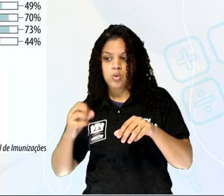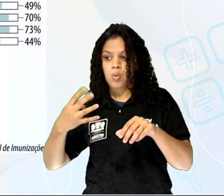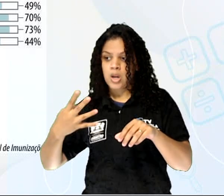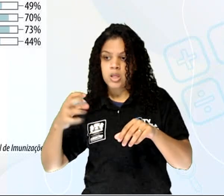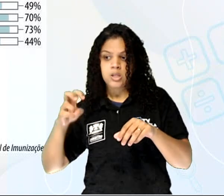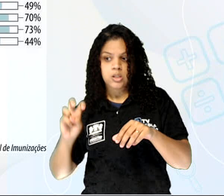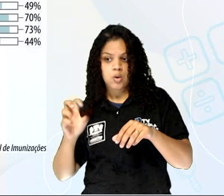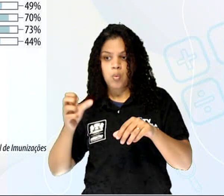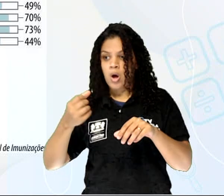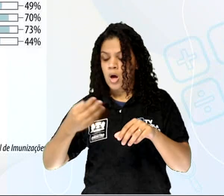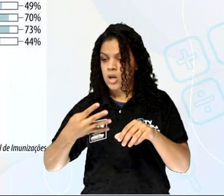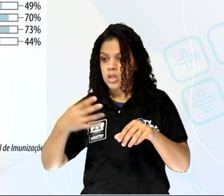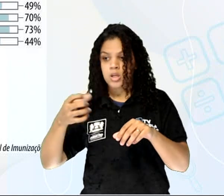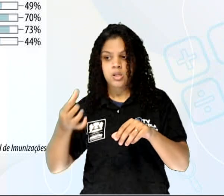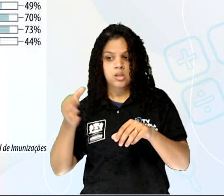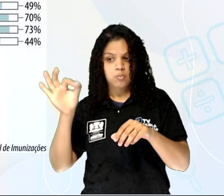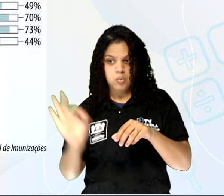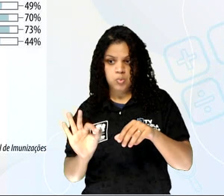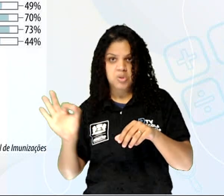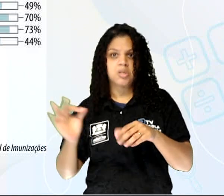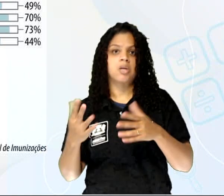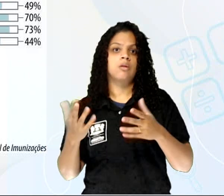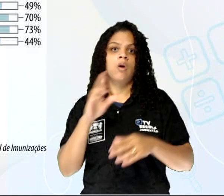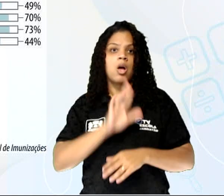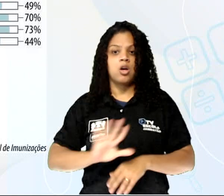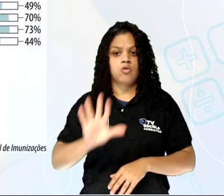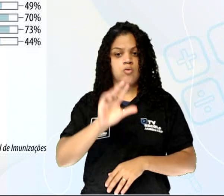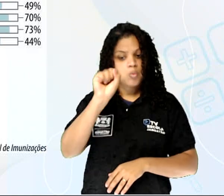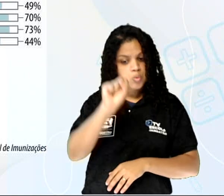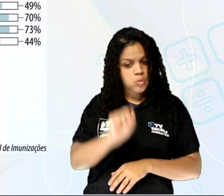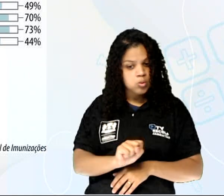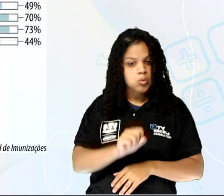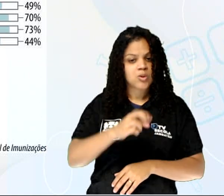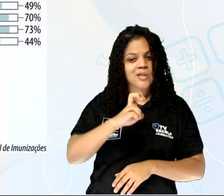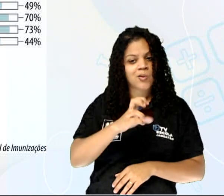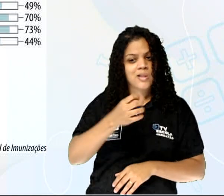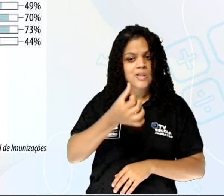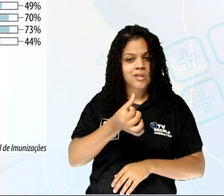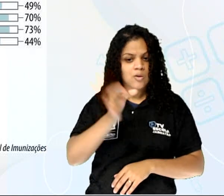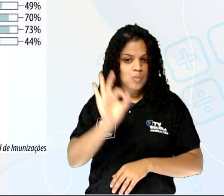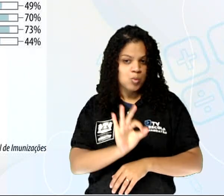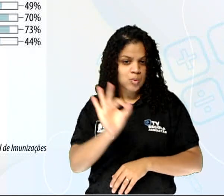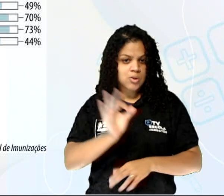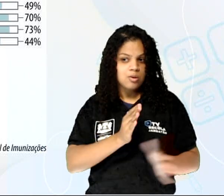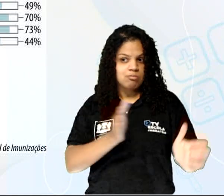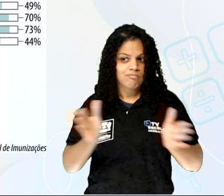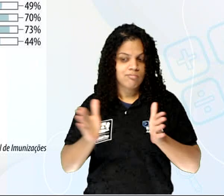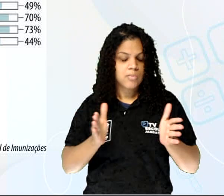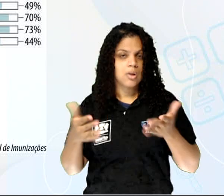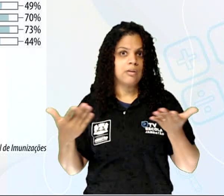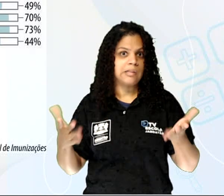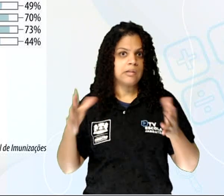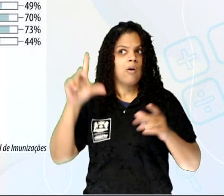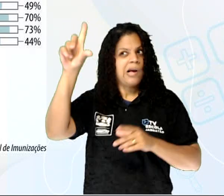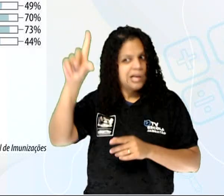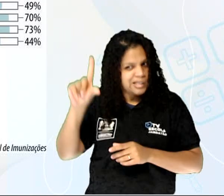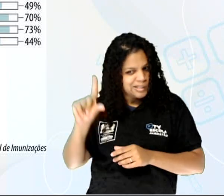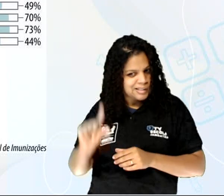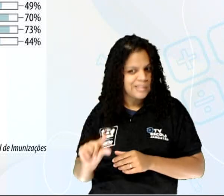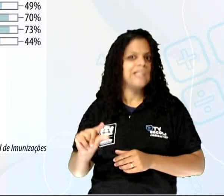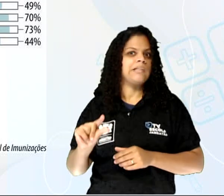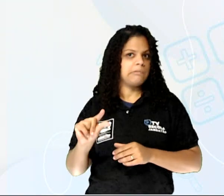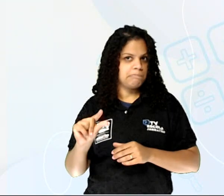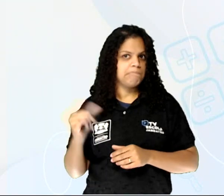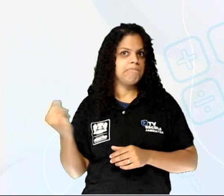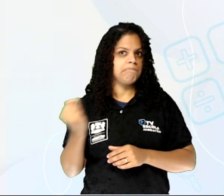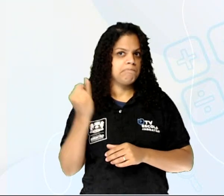46%, na região sul, 56% de cobertura vacinal nesse período. É uma queda bem significativa.